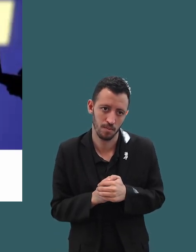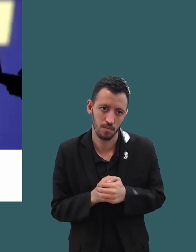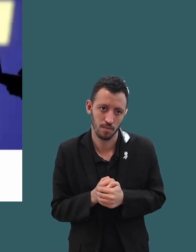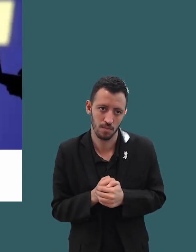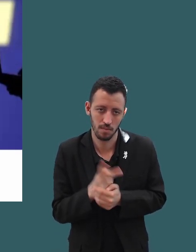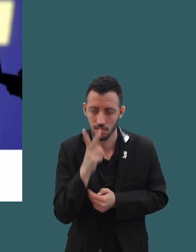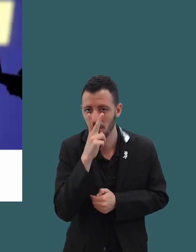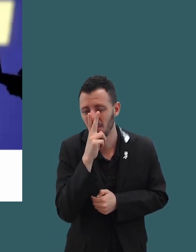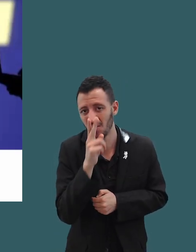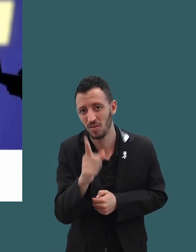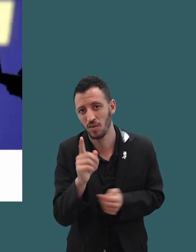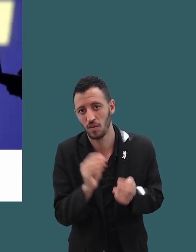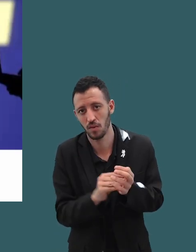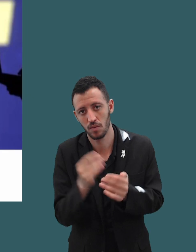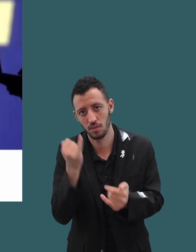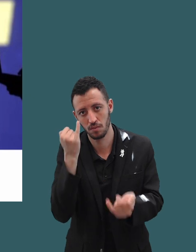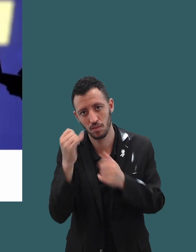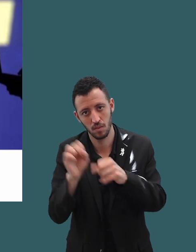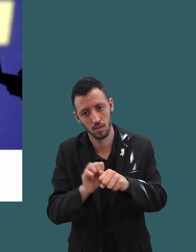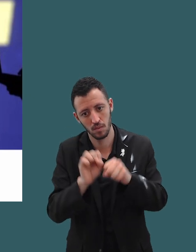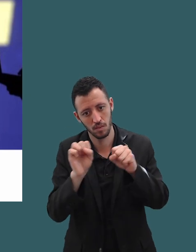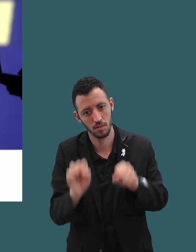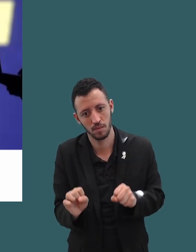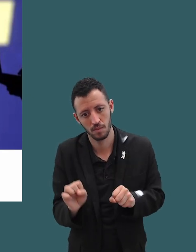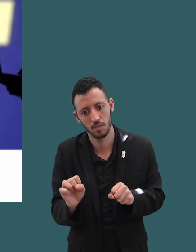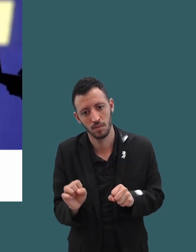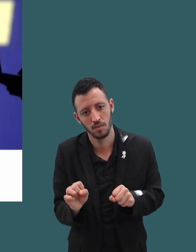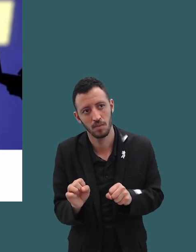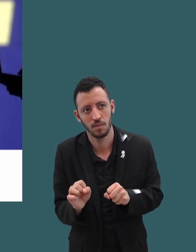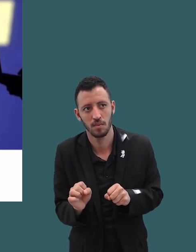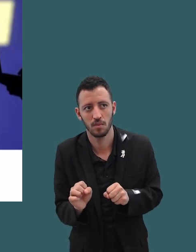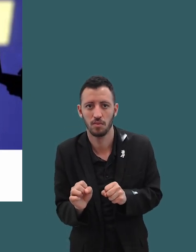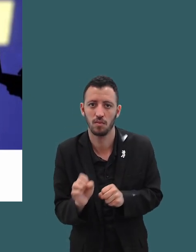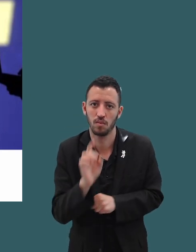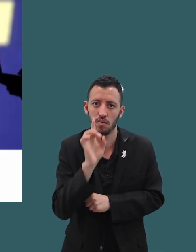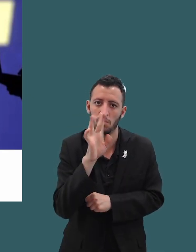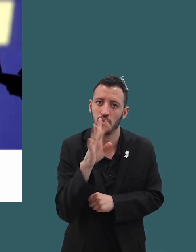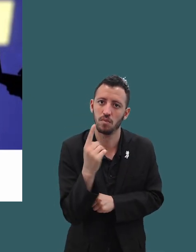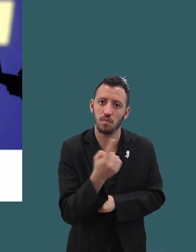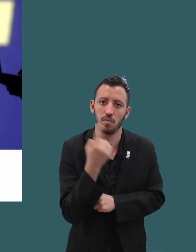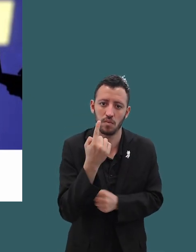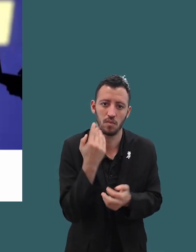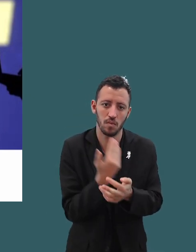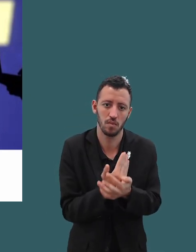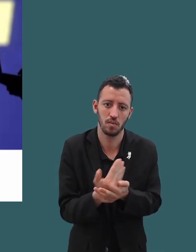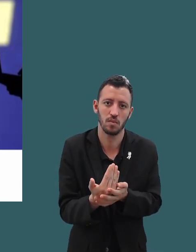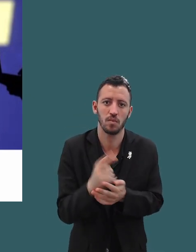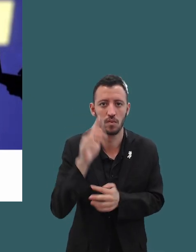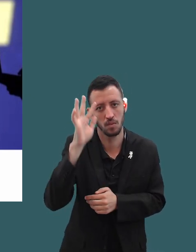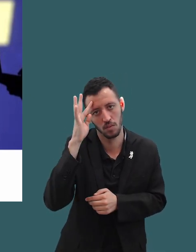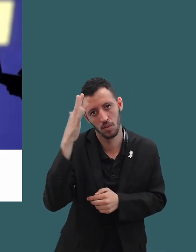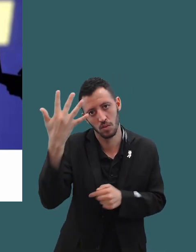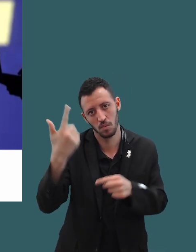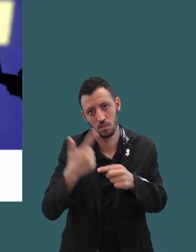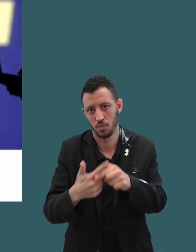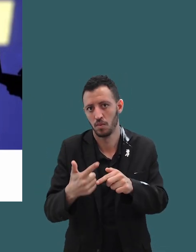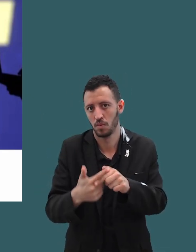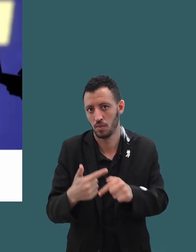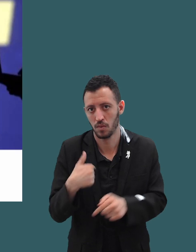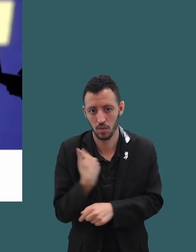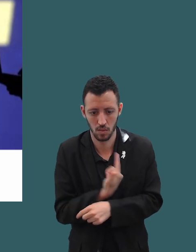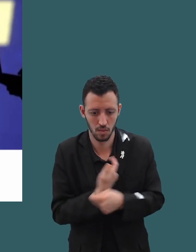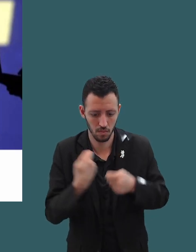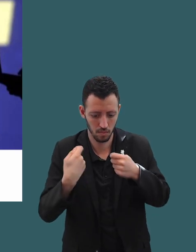Eu acho que desinformação é um sistema, então não tem bala de prata. Não é uma única iniciativa que vai resolver o problema. A